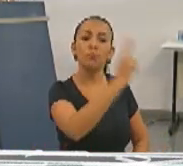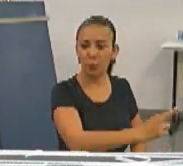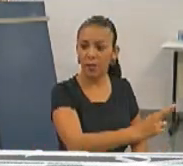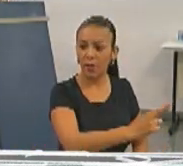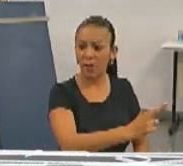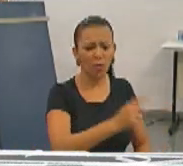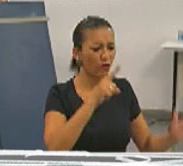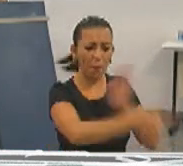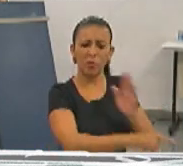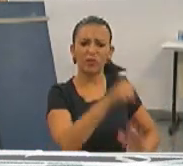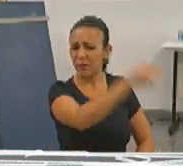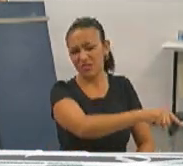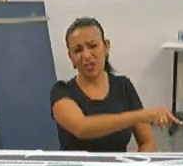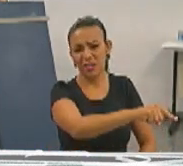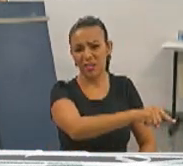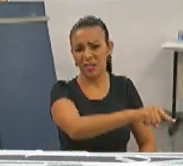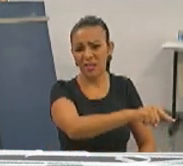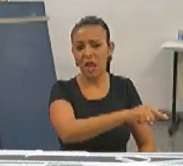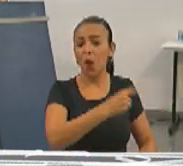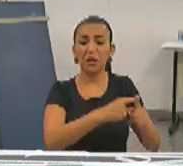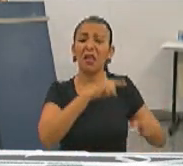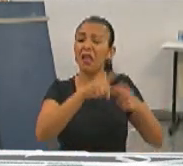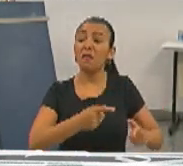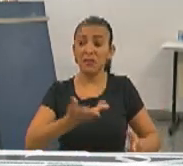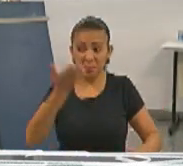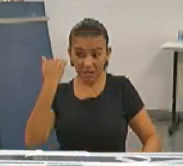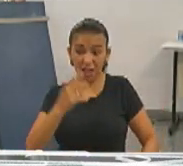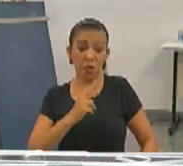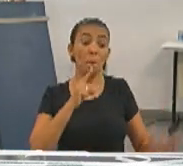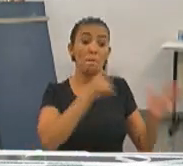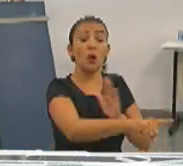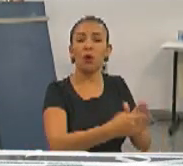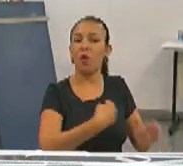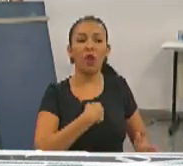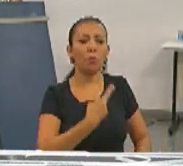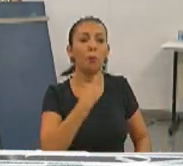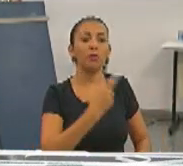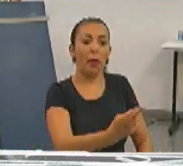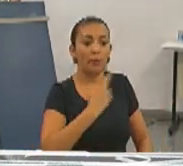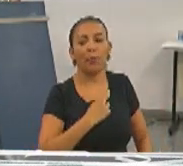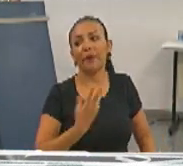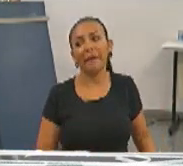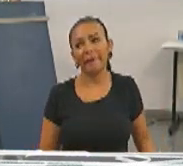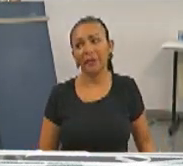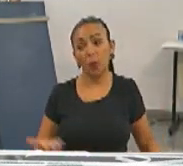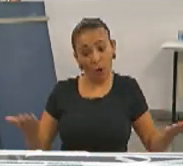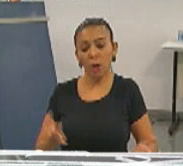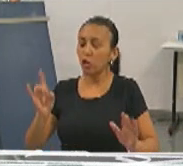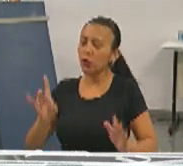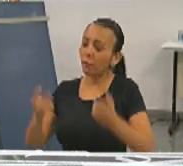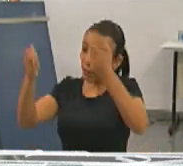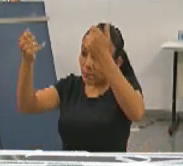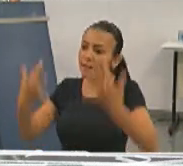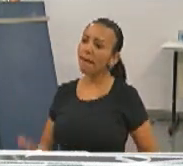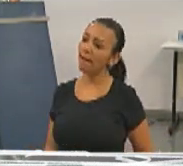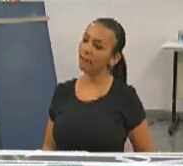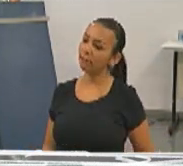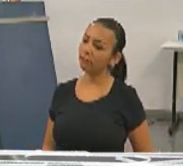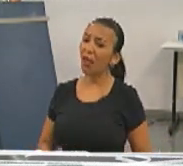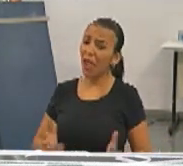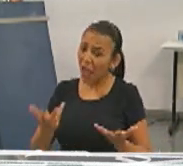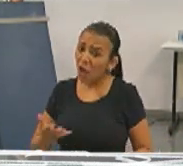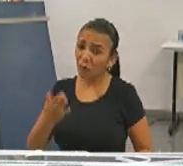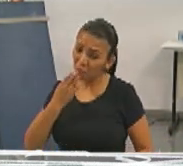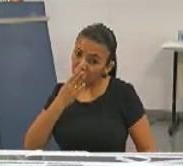para o senhor para não te deixar sem condições de me responder. Então, eu quero me comprometer aqui com toda a equipe do HU, na